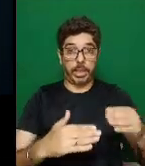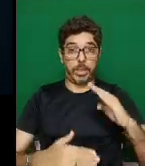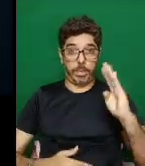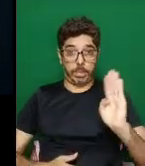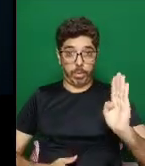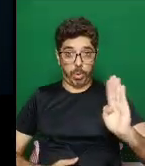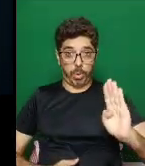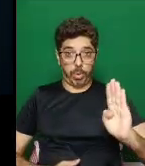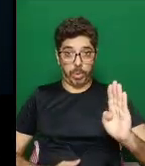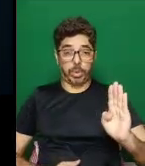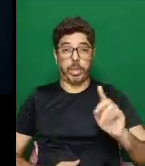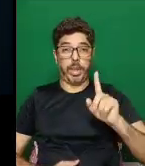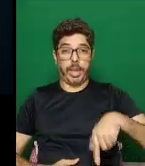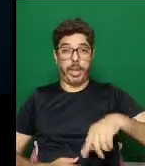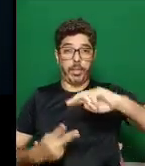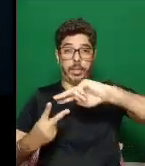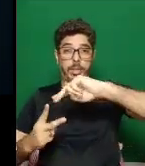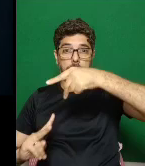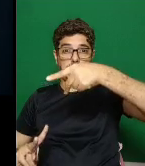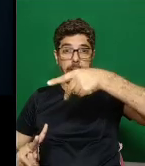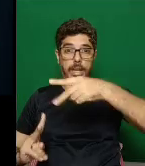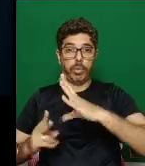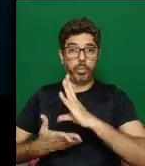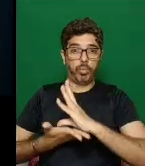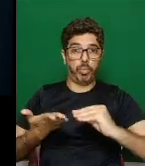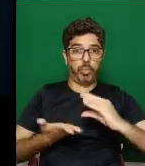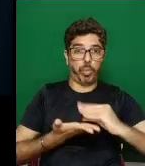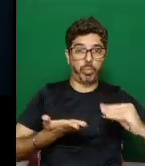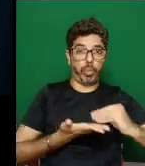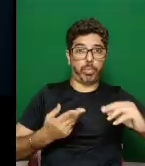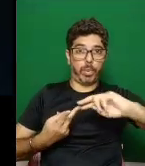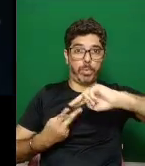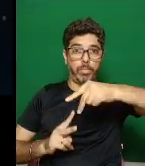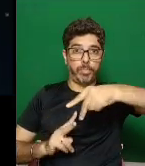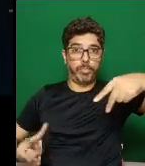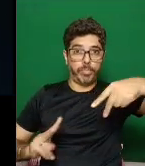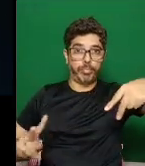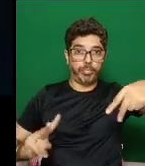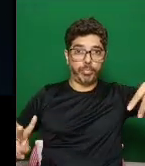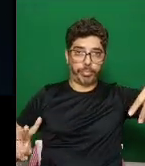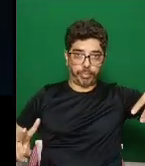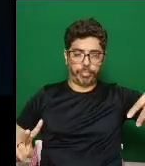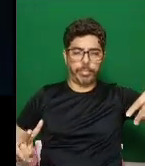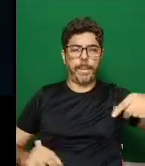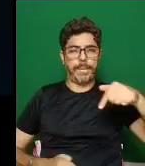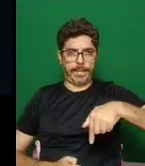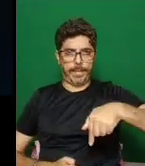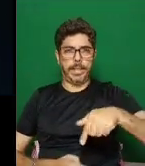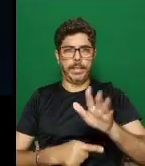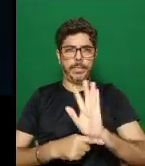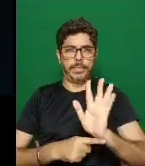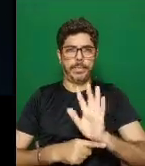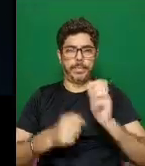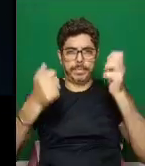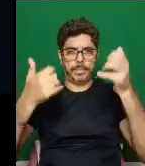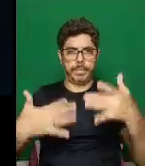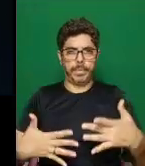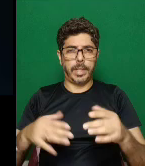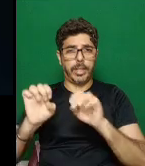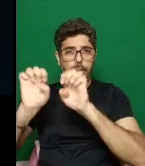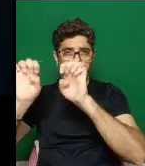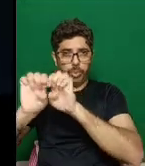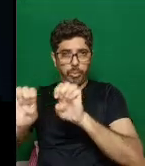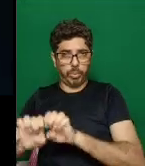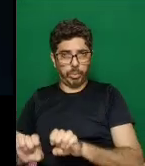a replicação do DNA. Nesse vídeo eu vou mostrar que tanto a estrutura quanto a replicação do DNA dependem crucialmente